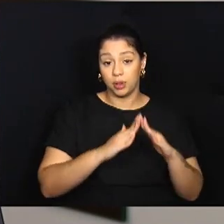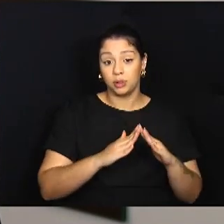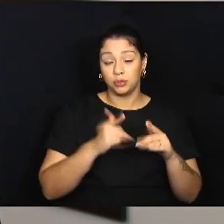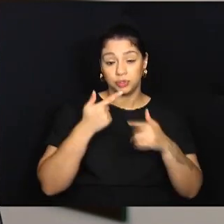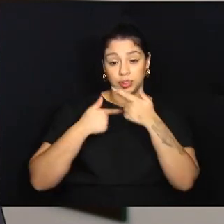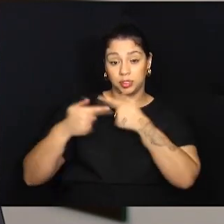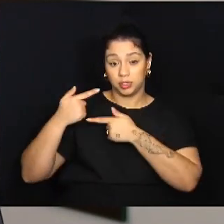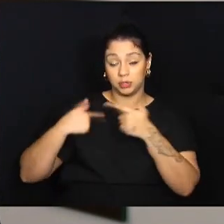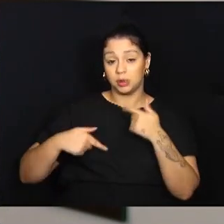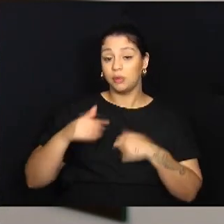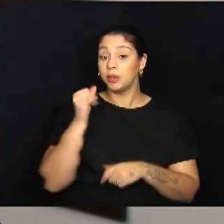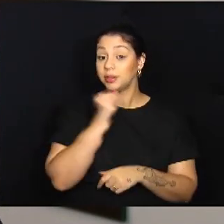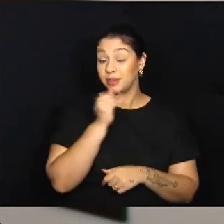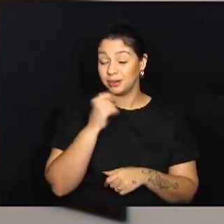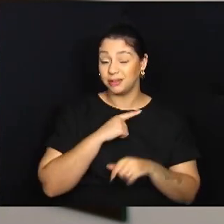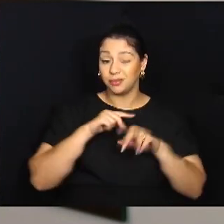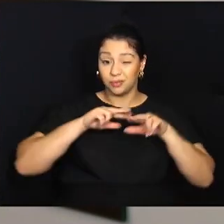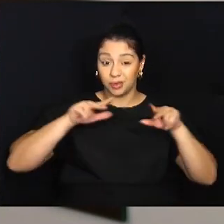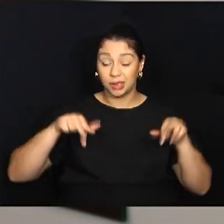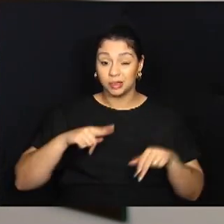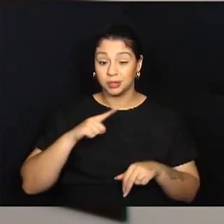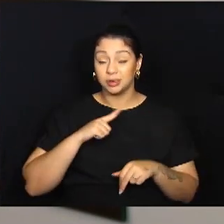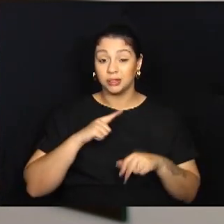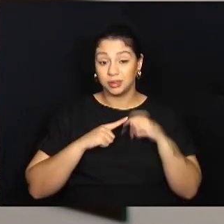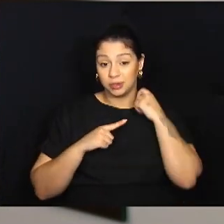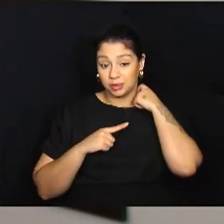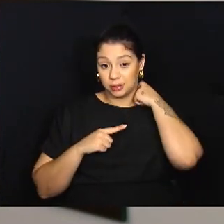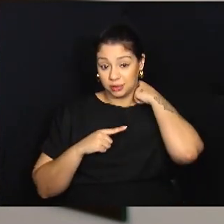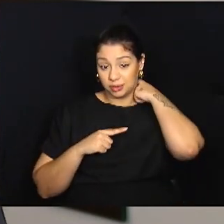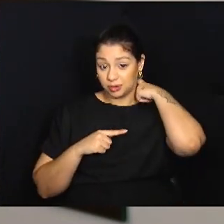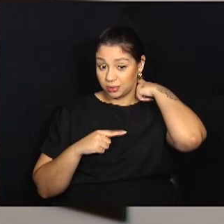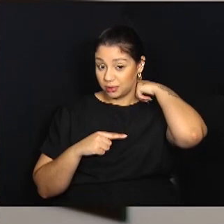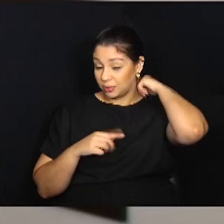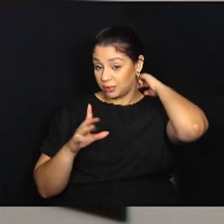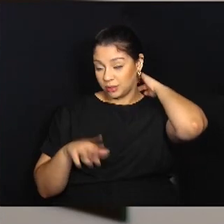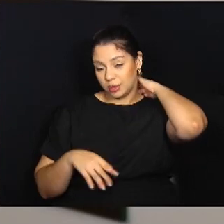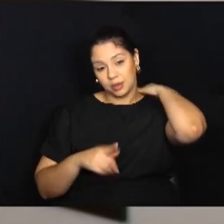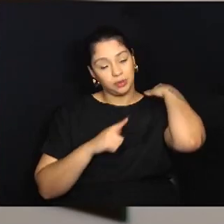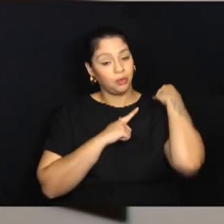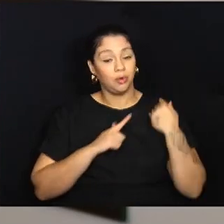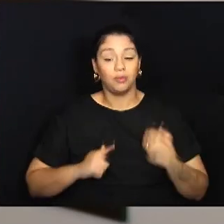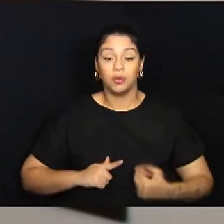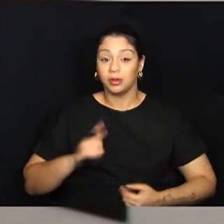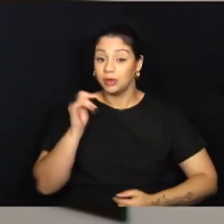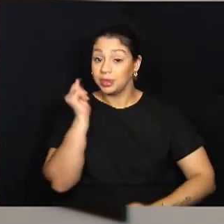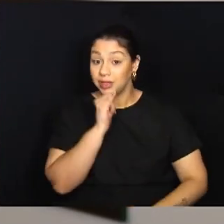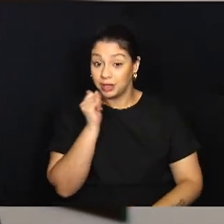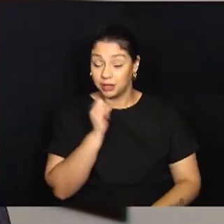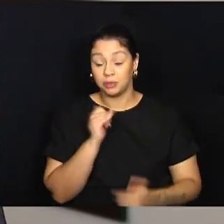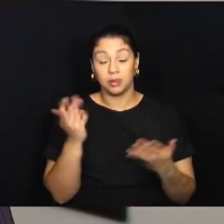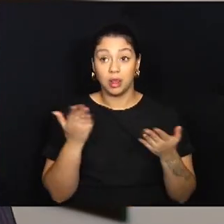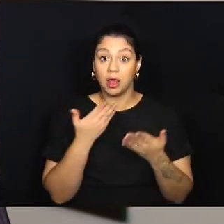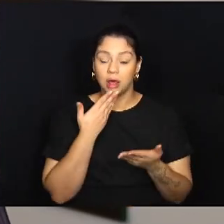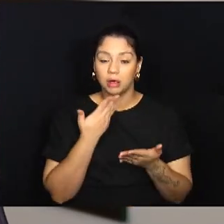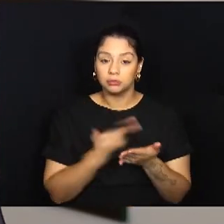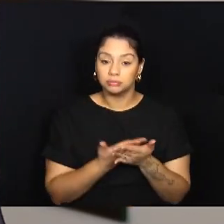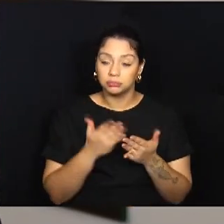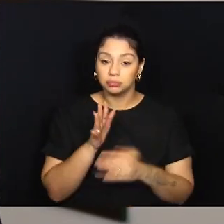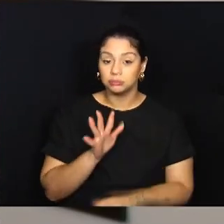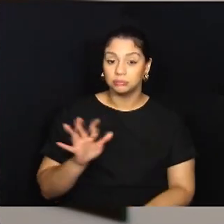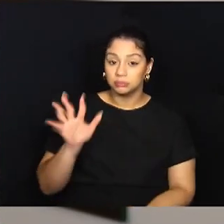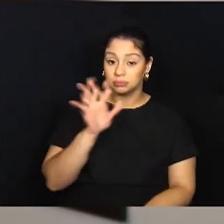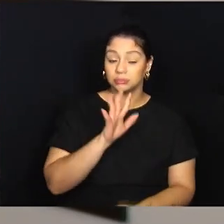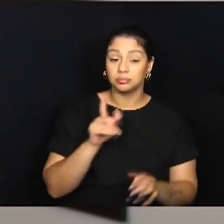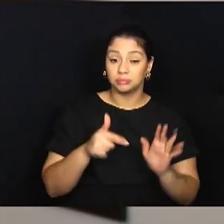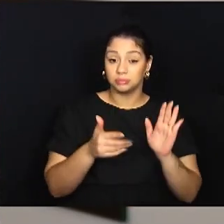tem um amplo espectro, vem do centro-esquerda, centro-direita, falo do governo italiano. Dessa vez, por surpresa geral, essa